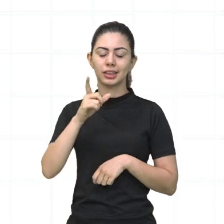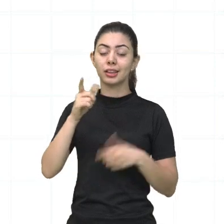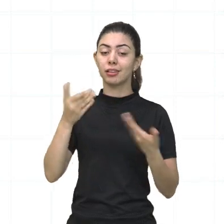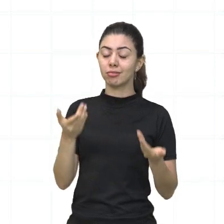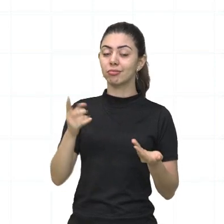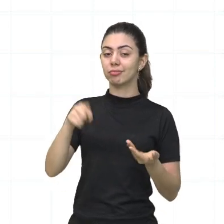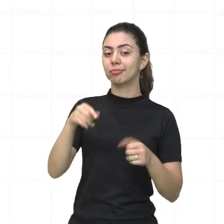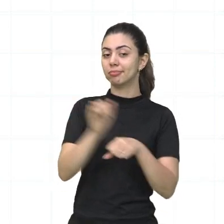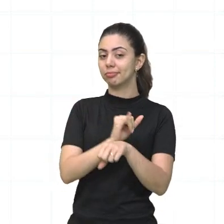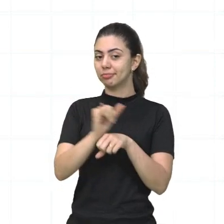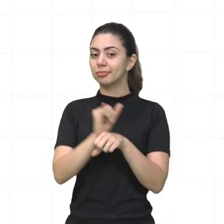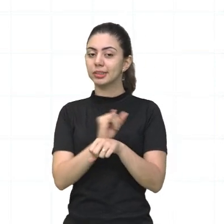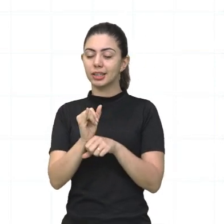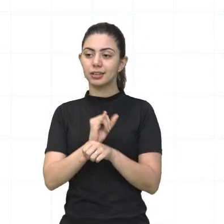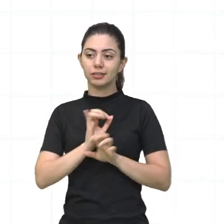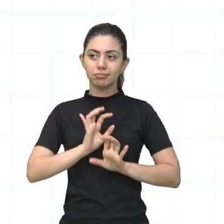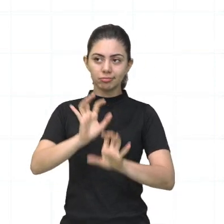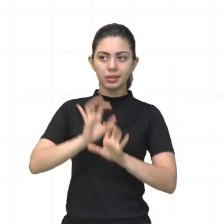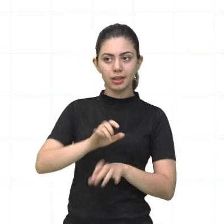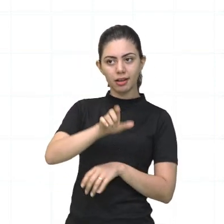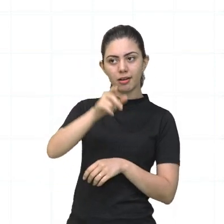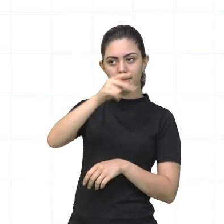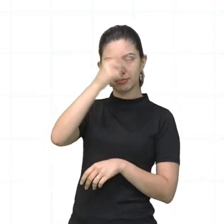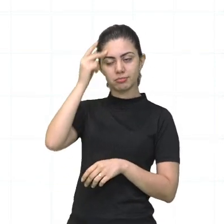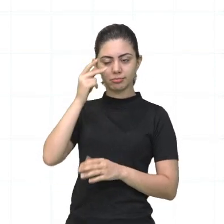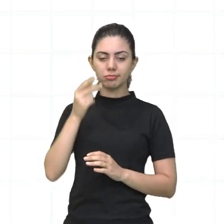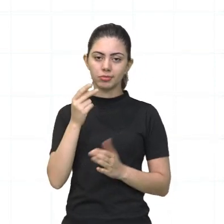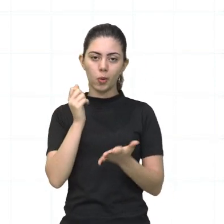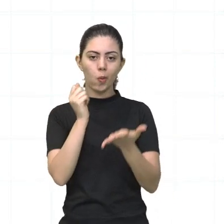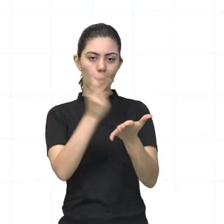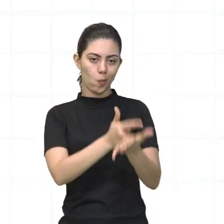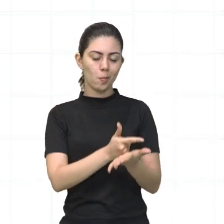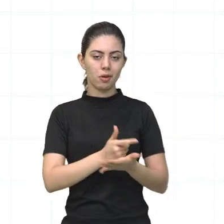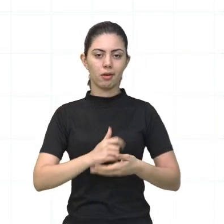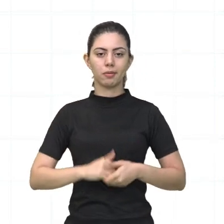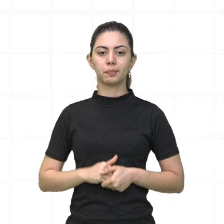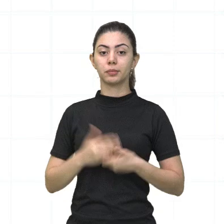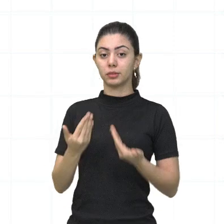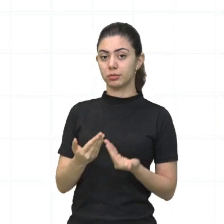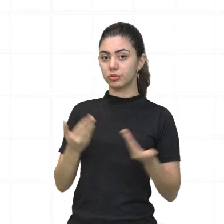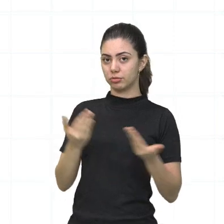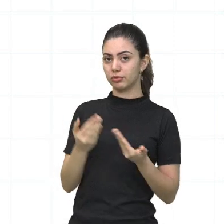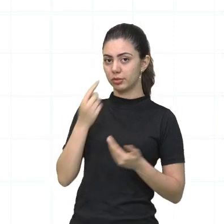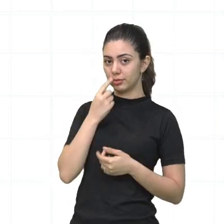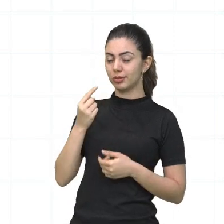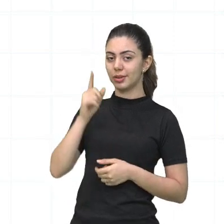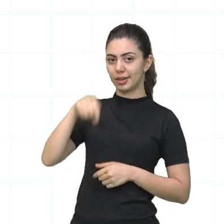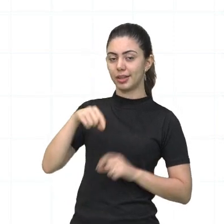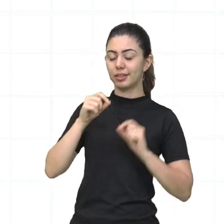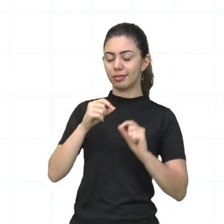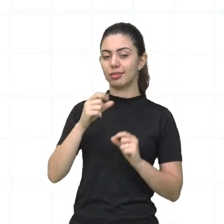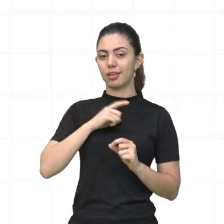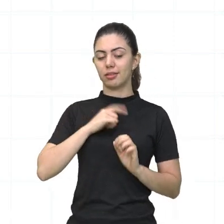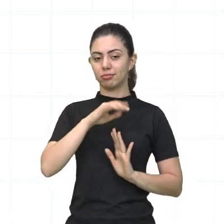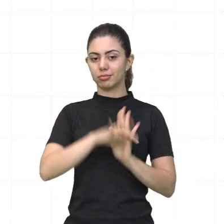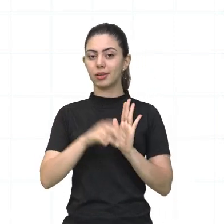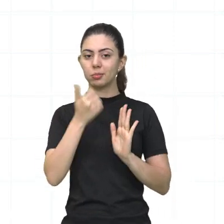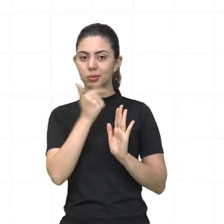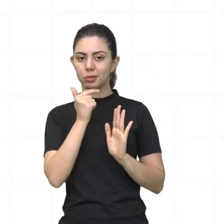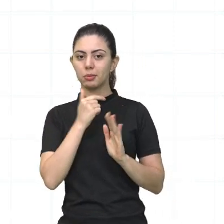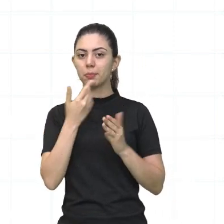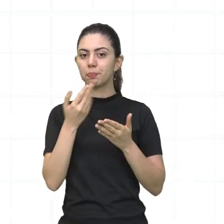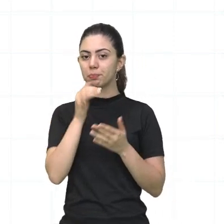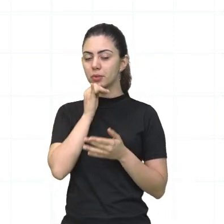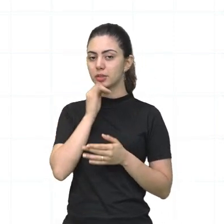inclusive, de persuasão dentro dos negócios. Então, a gente já observa primeiro esse elemento, o elemento do humor. Então, a gente tem aí a foto